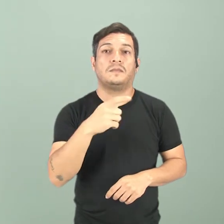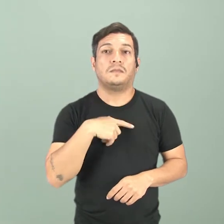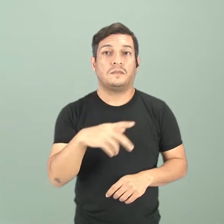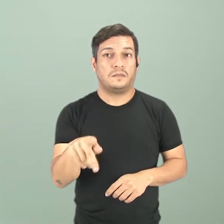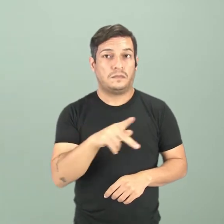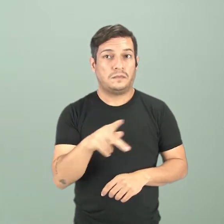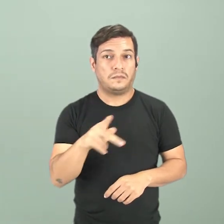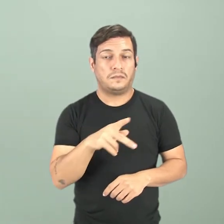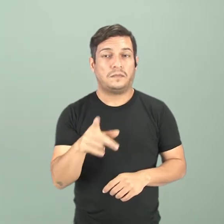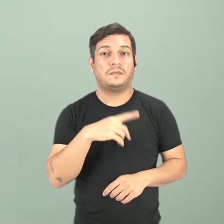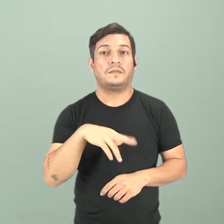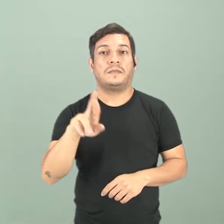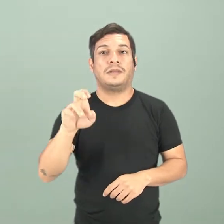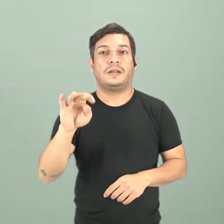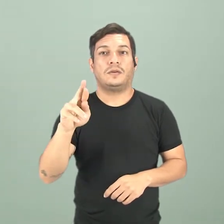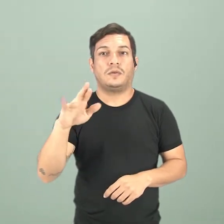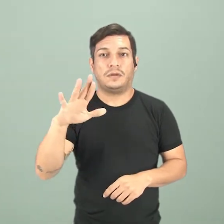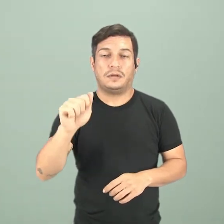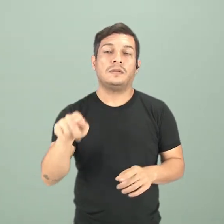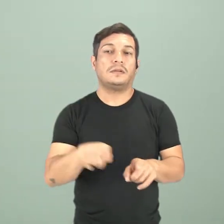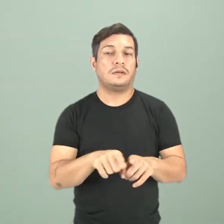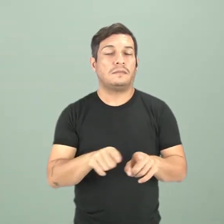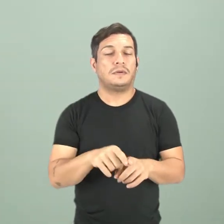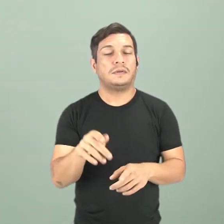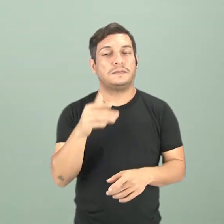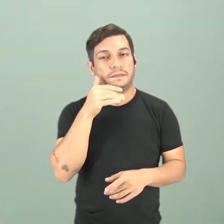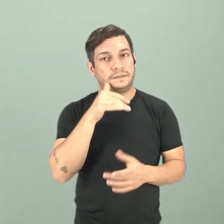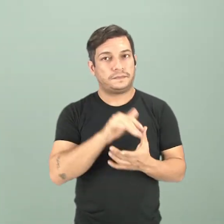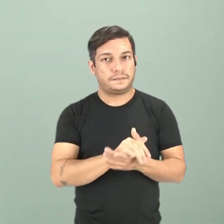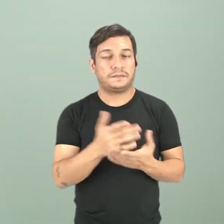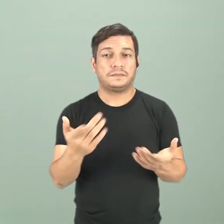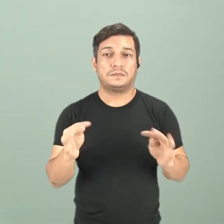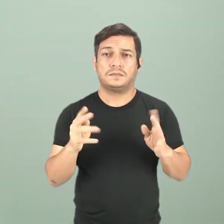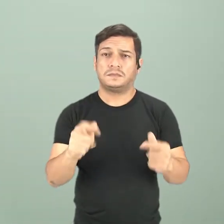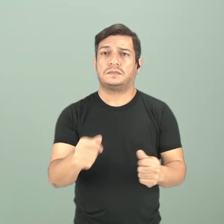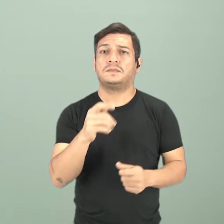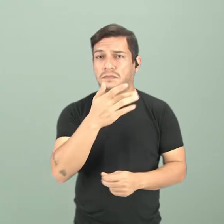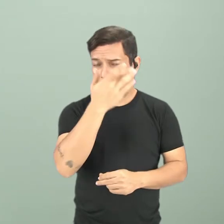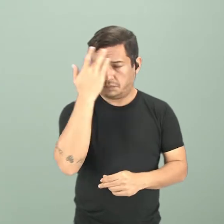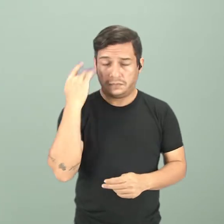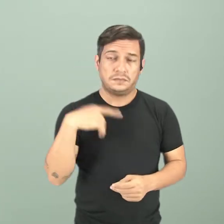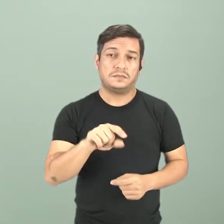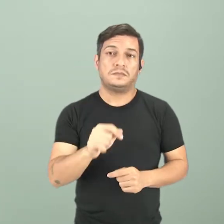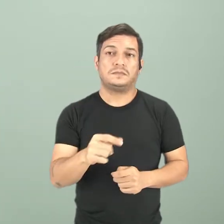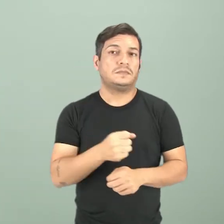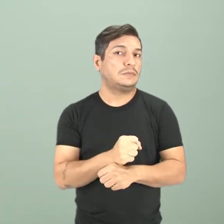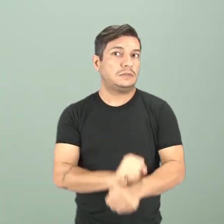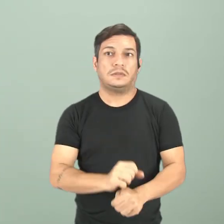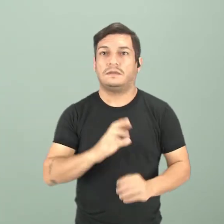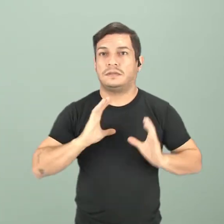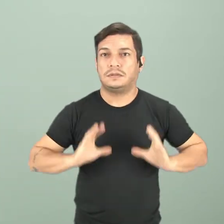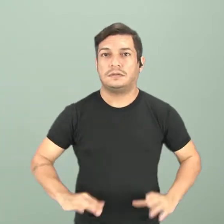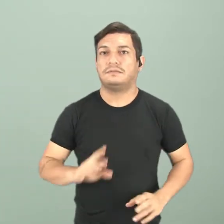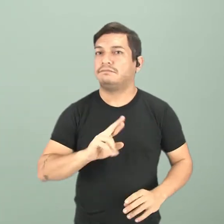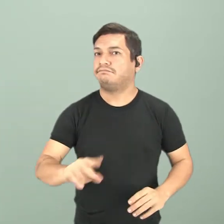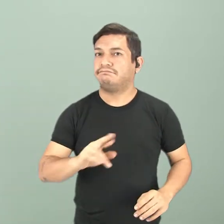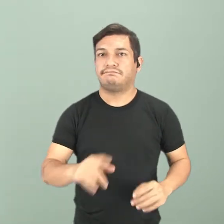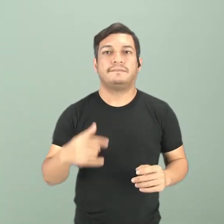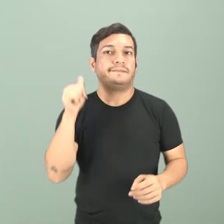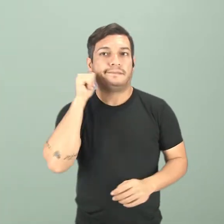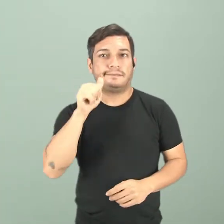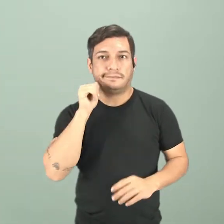retórica como esposa. Então, nem todo mundo era... O escravo não era cidadão, a mulher não era cidadã,